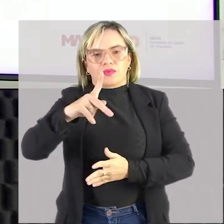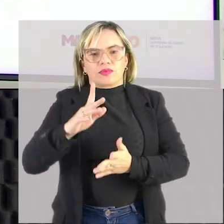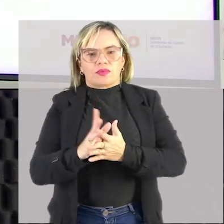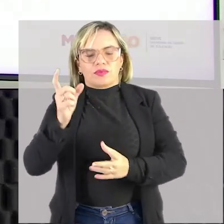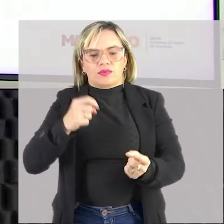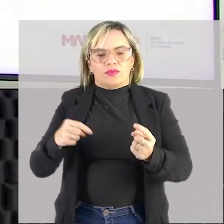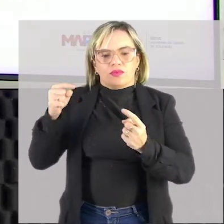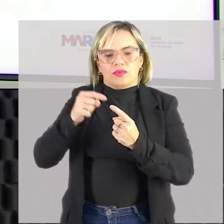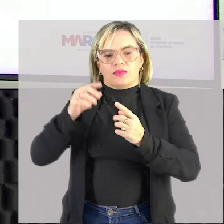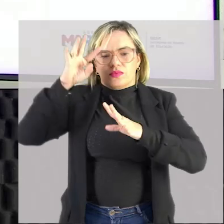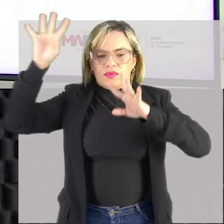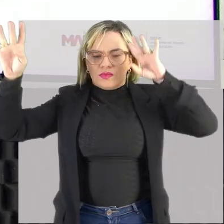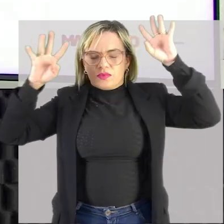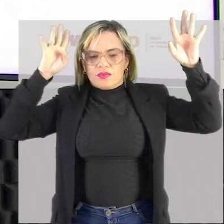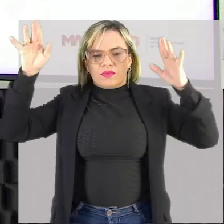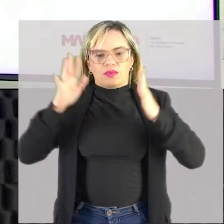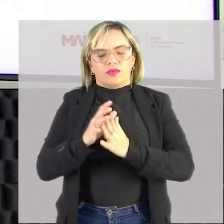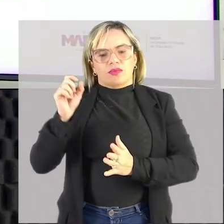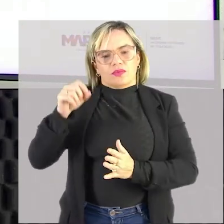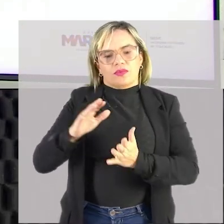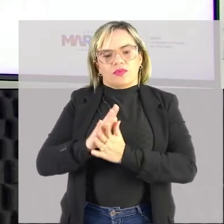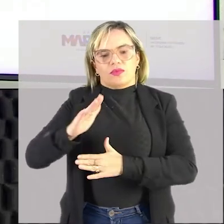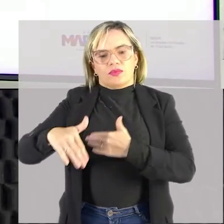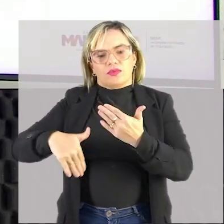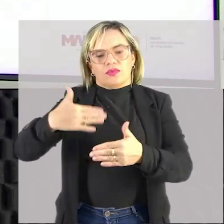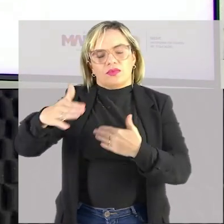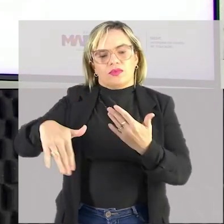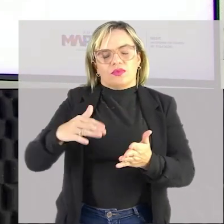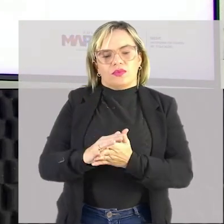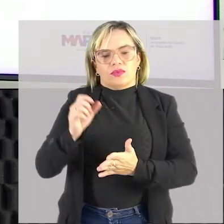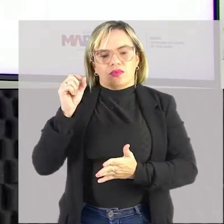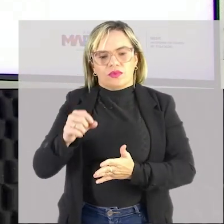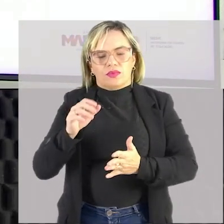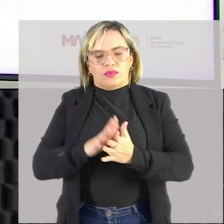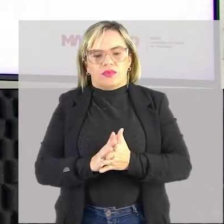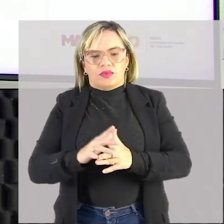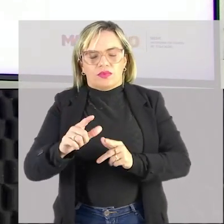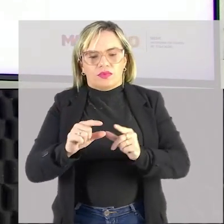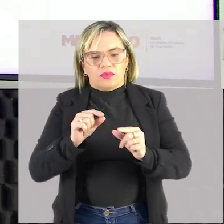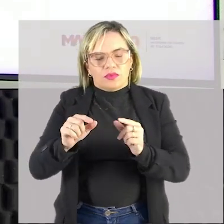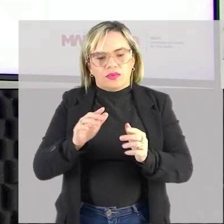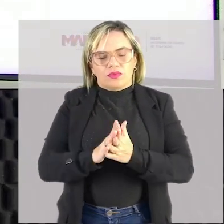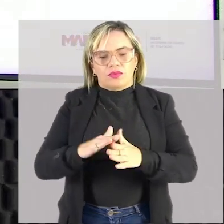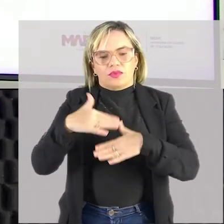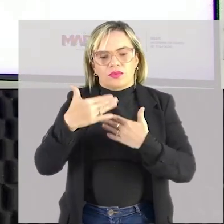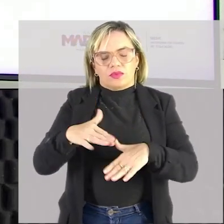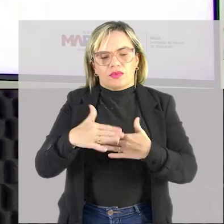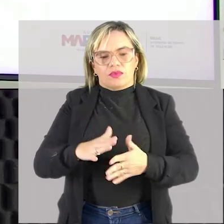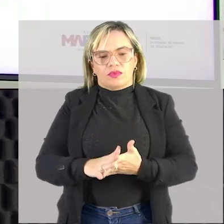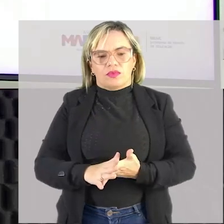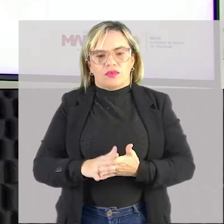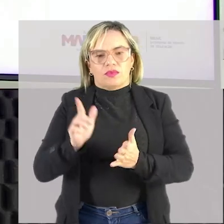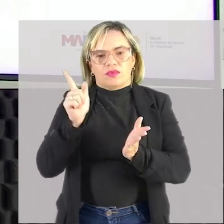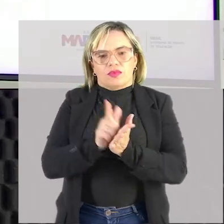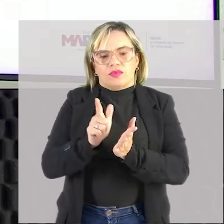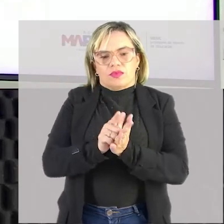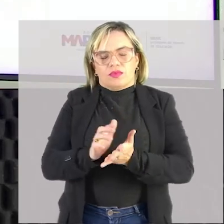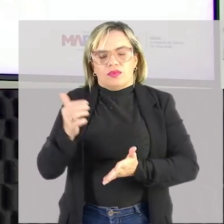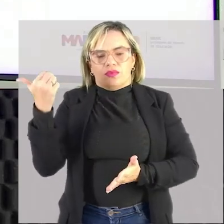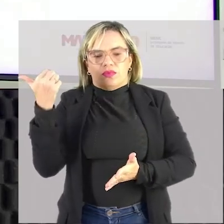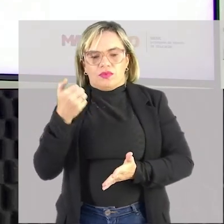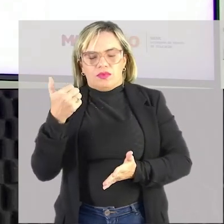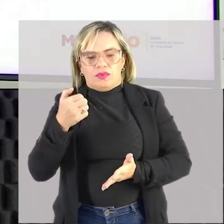de ir muito bem nesses processos aí seletivos, ok? Então, pegue papel e caneta